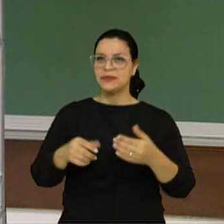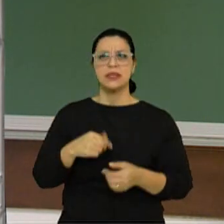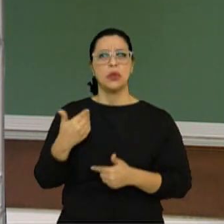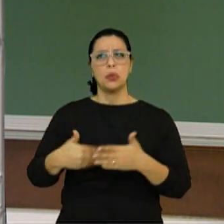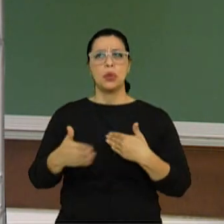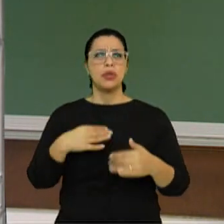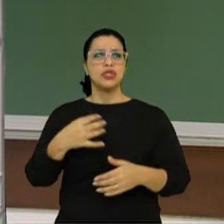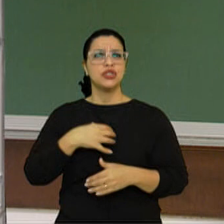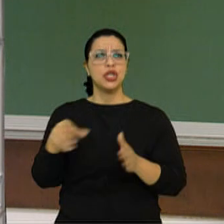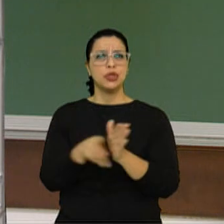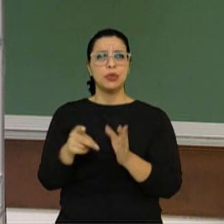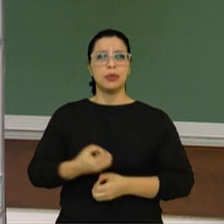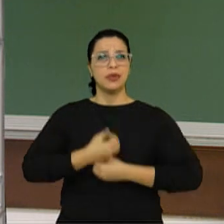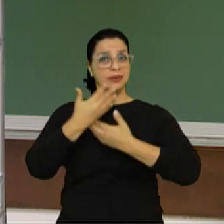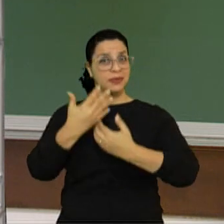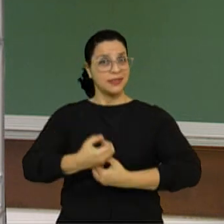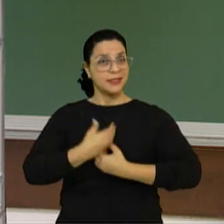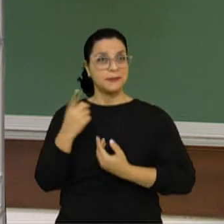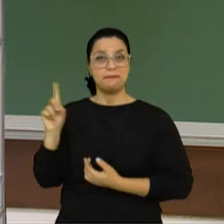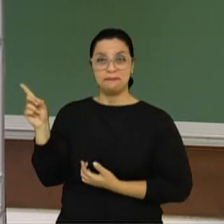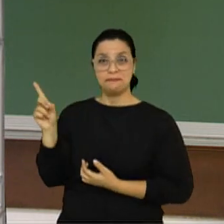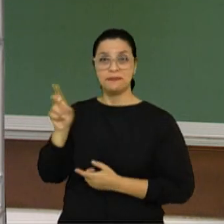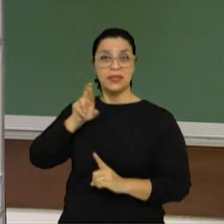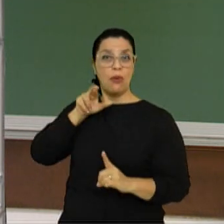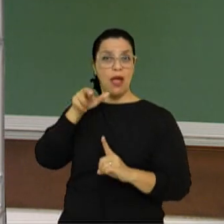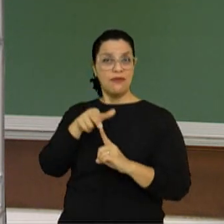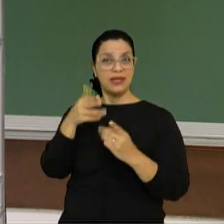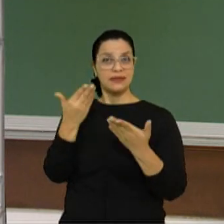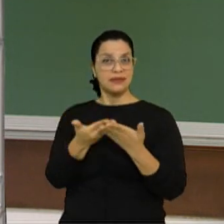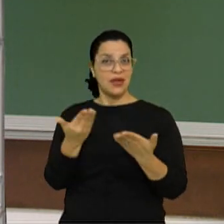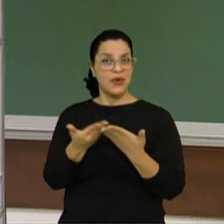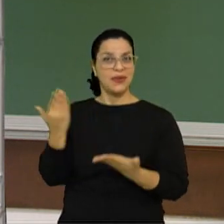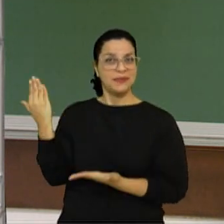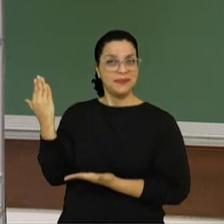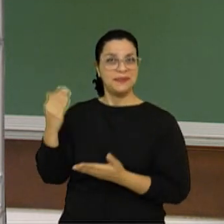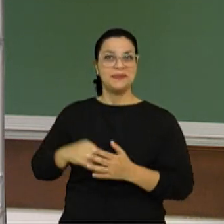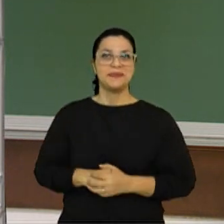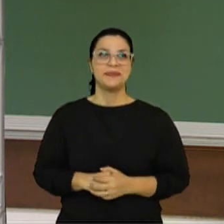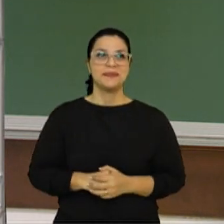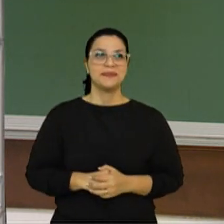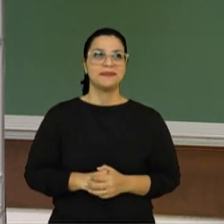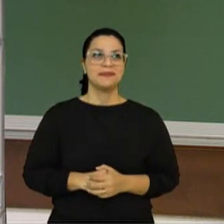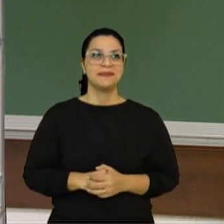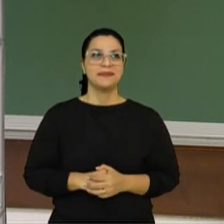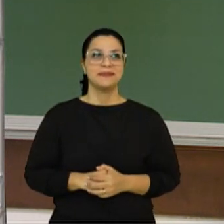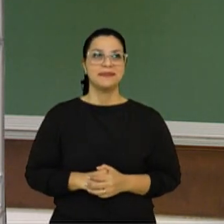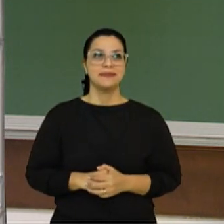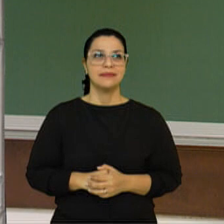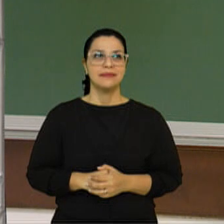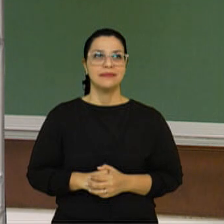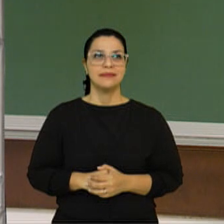for a sua forma de expressão. Aqui estão as referências.